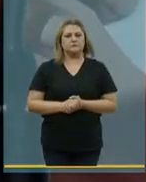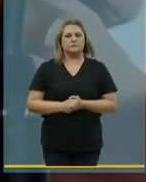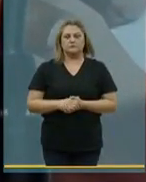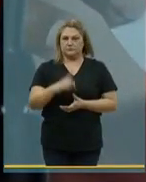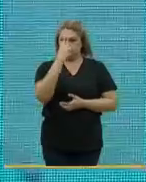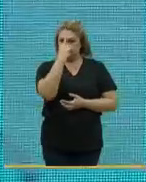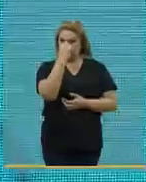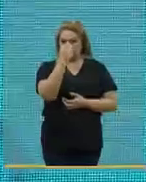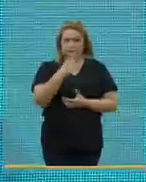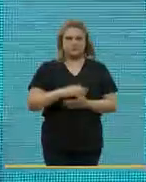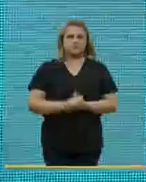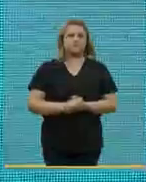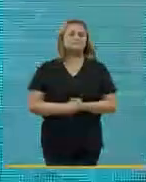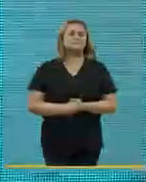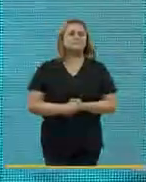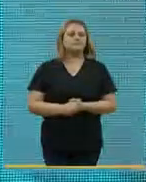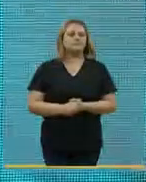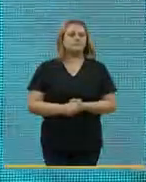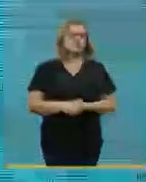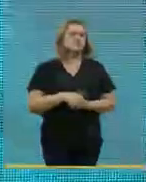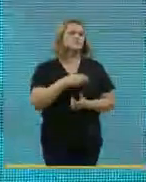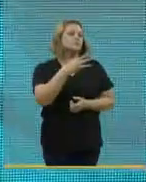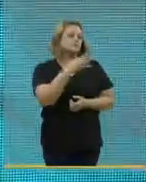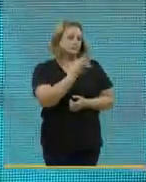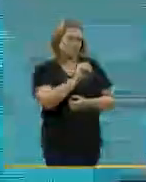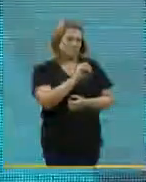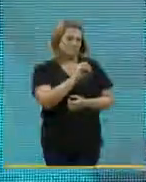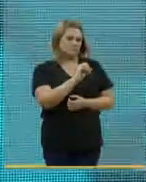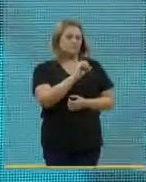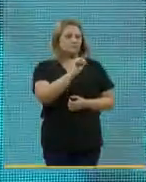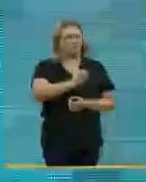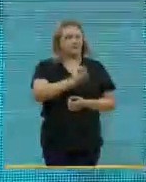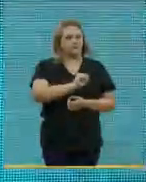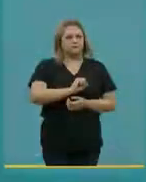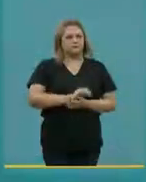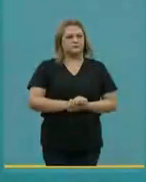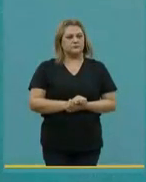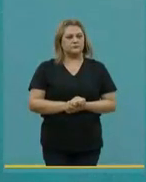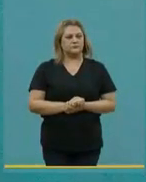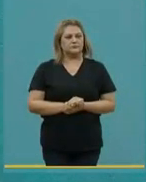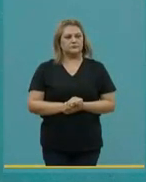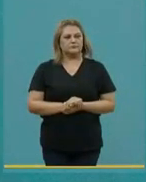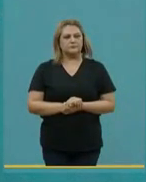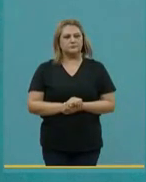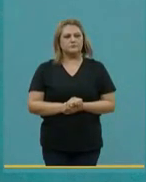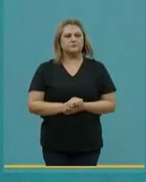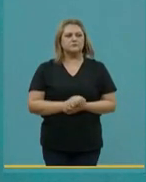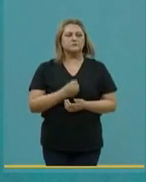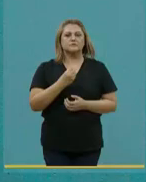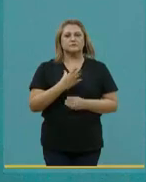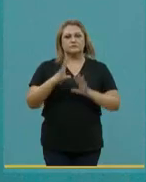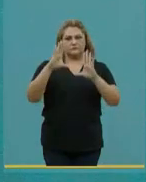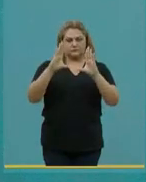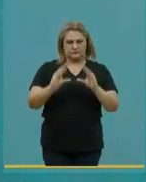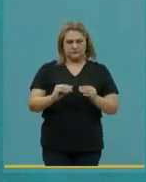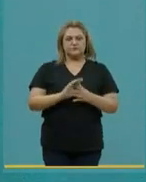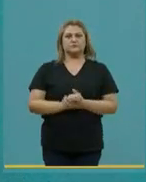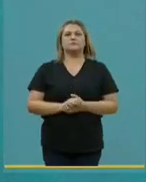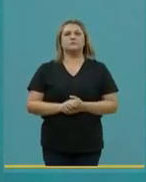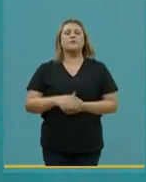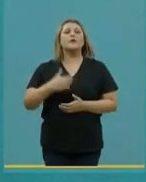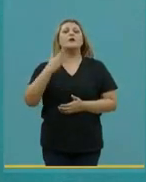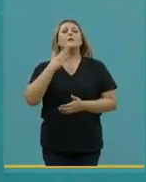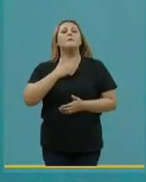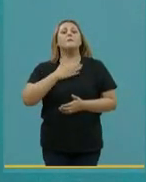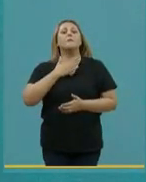do alckmin júnior 30 segundos para a sua pergunta boa noite a todos a minha pergunta sobre